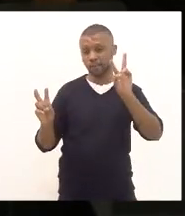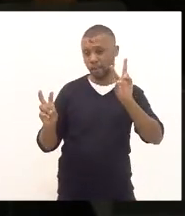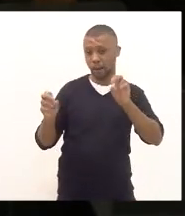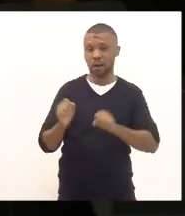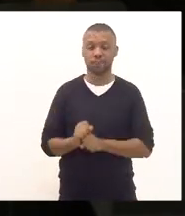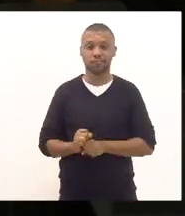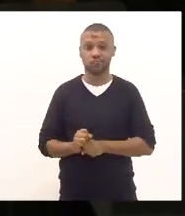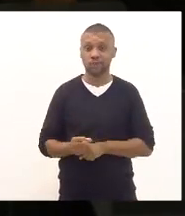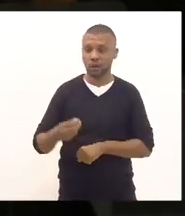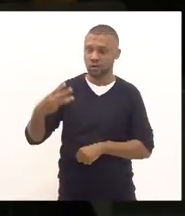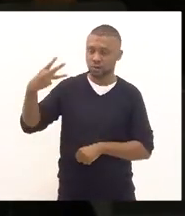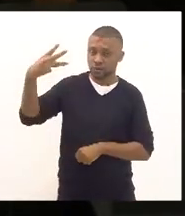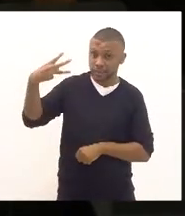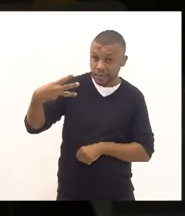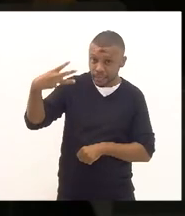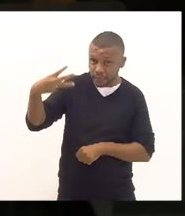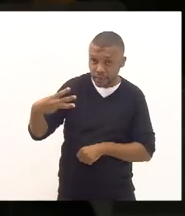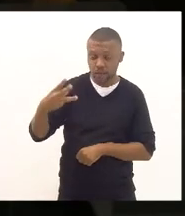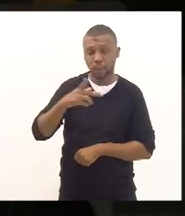presidente